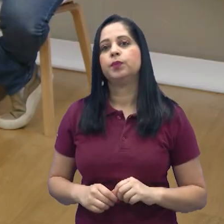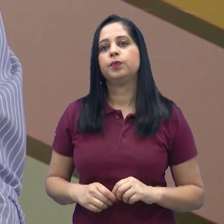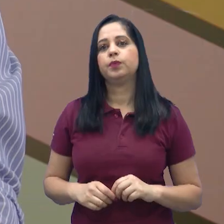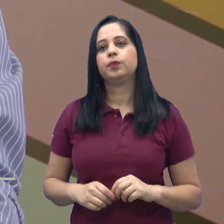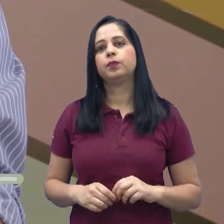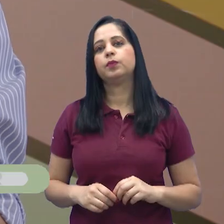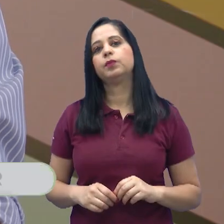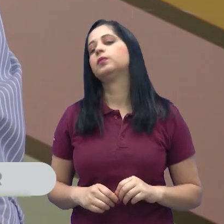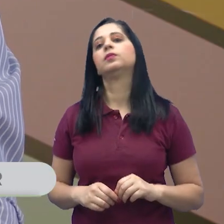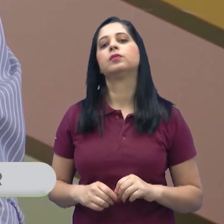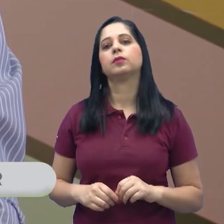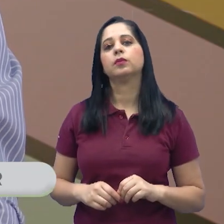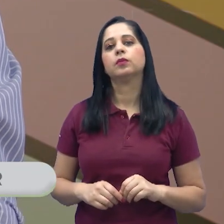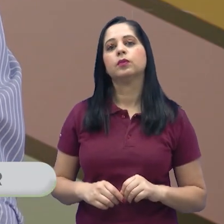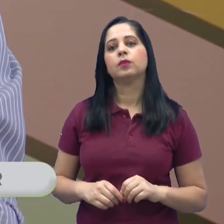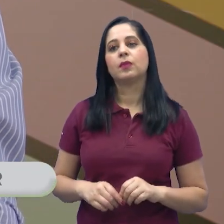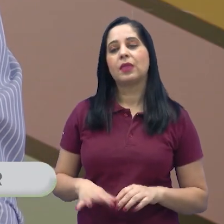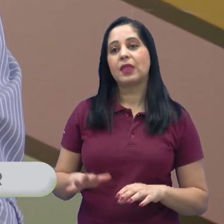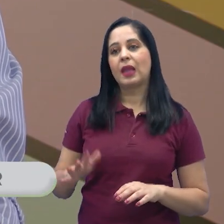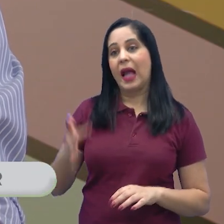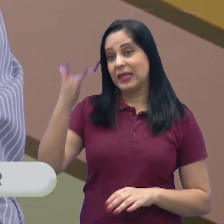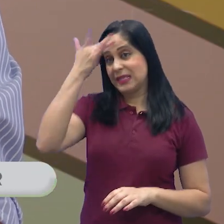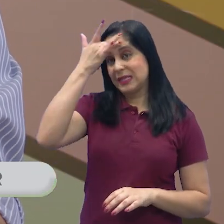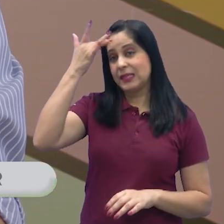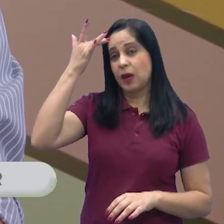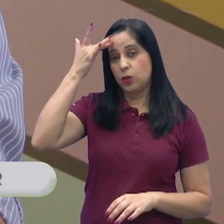Como eu falei antes, a saúde mental está